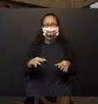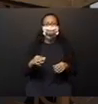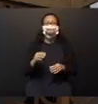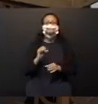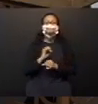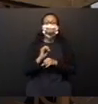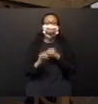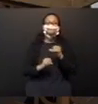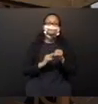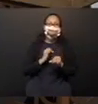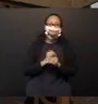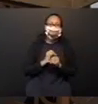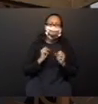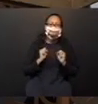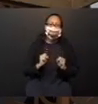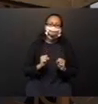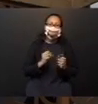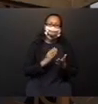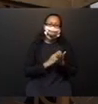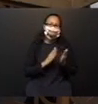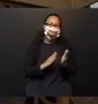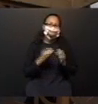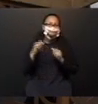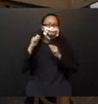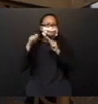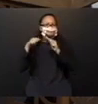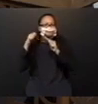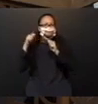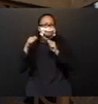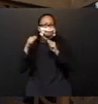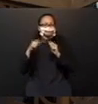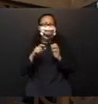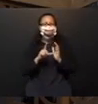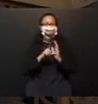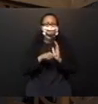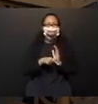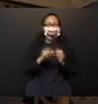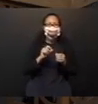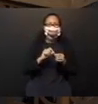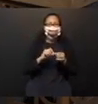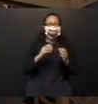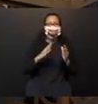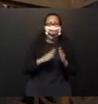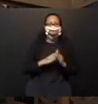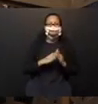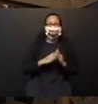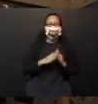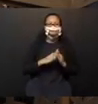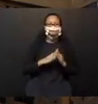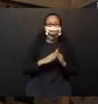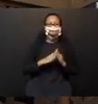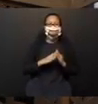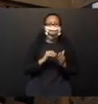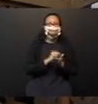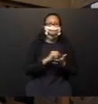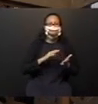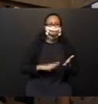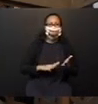voltar, pausar, tá certo? Depois, você vai fazer em casa, ali as atividades da